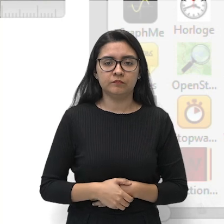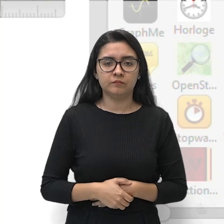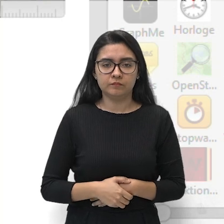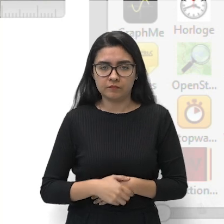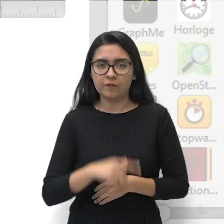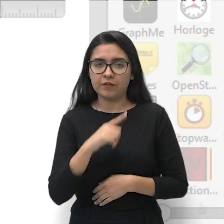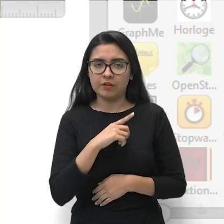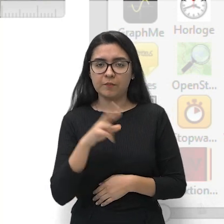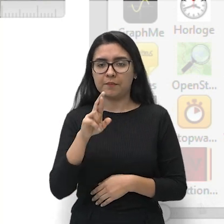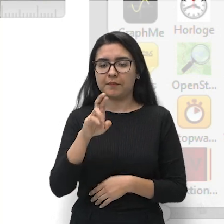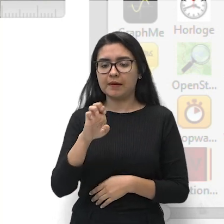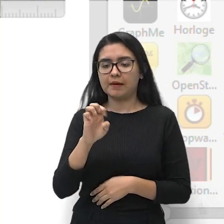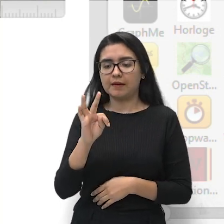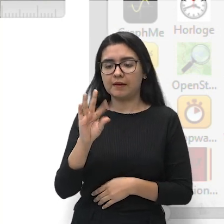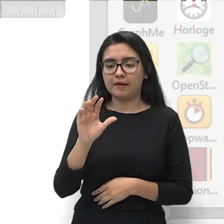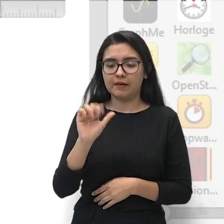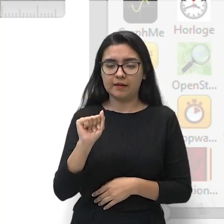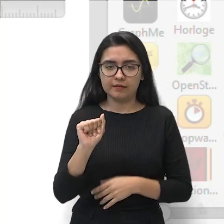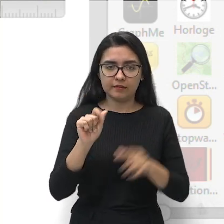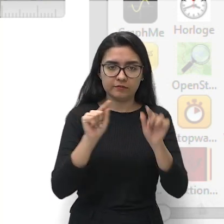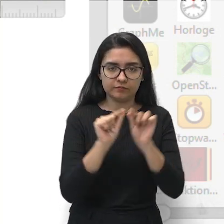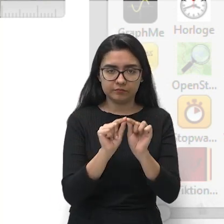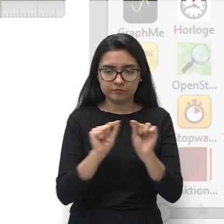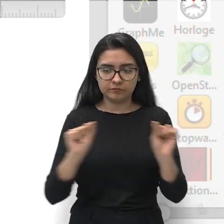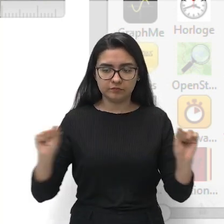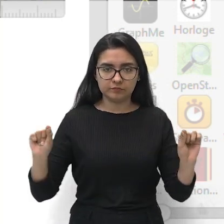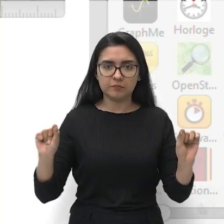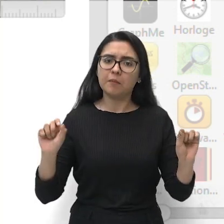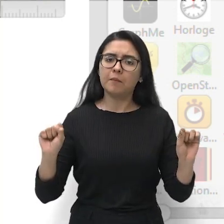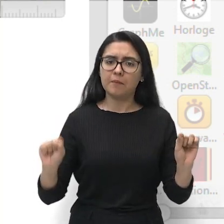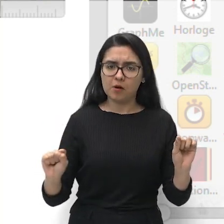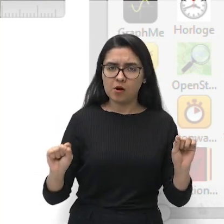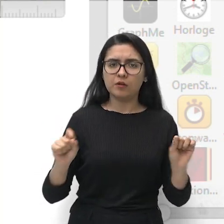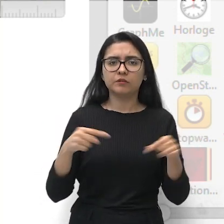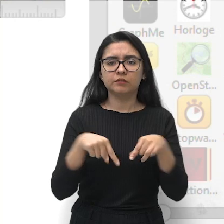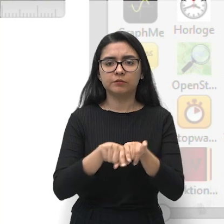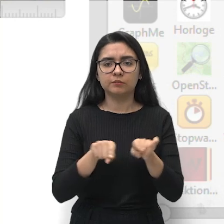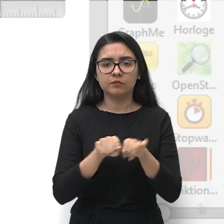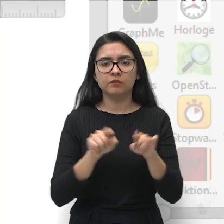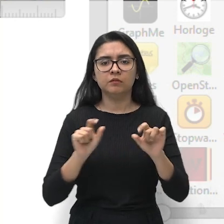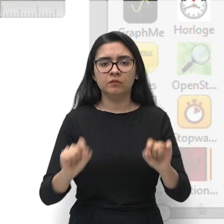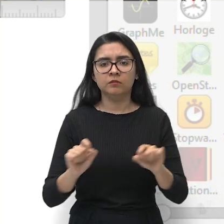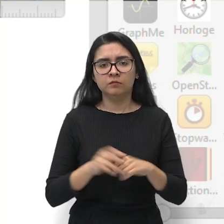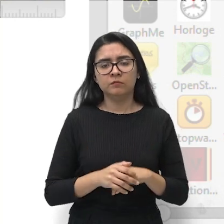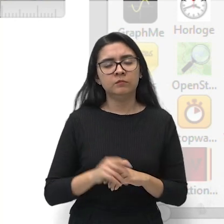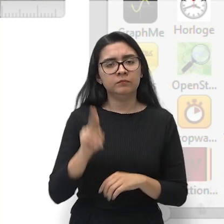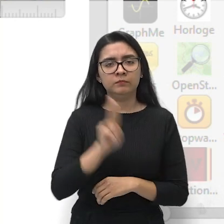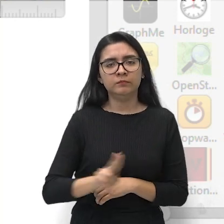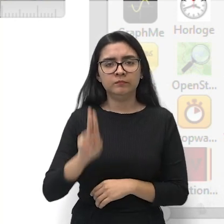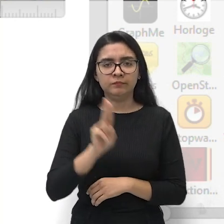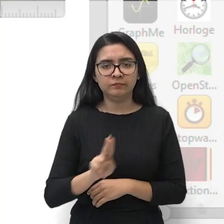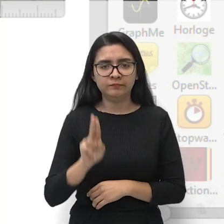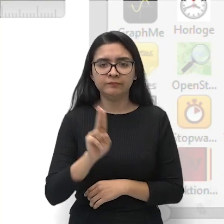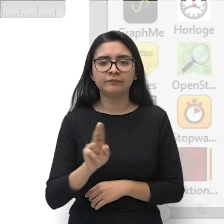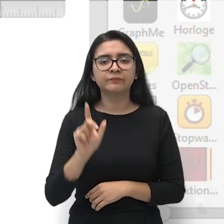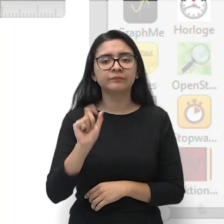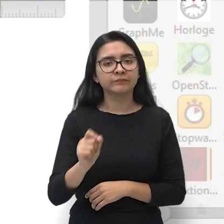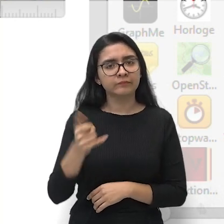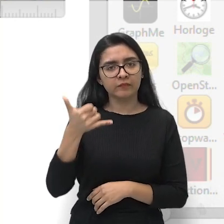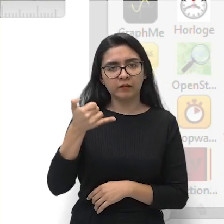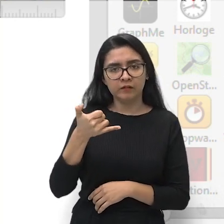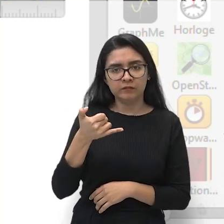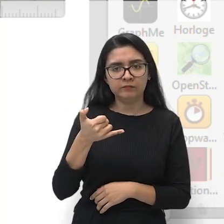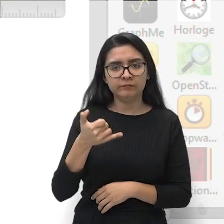reta. Essa reta aqui, a princípio, se você quiser, você pode até fazer ela a caneta ou pincel. Então, vamos obter a reta aqui.